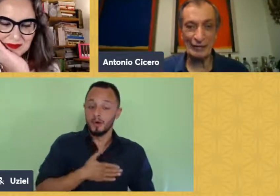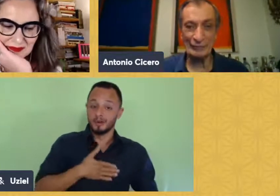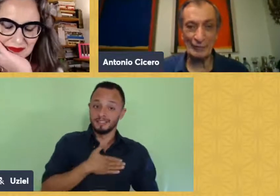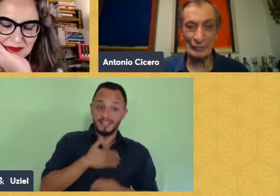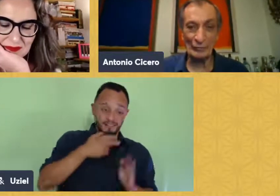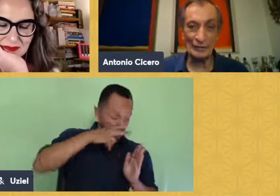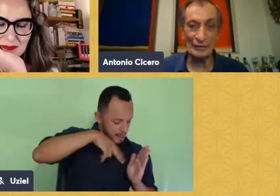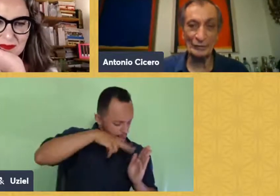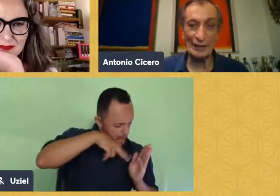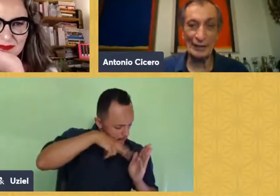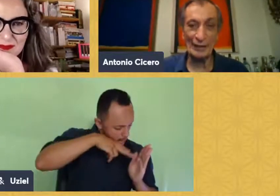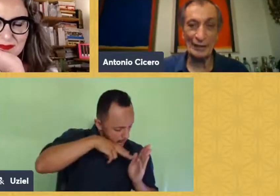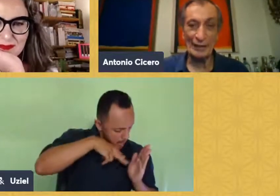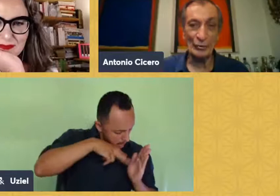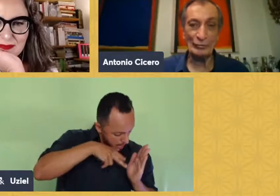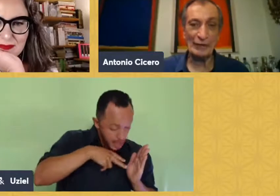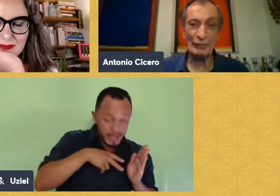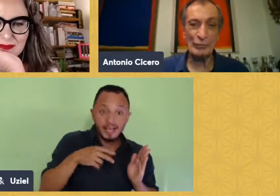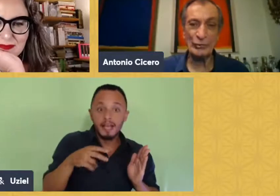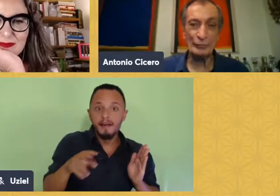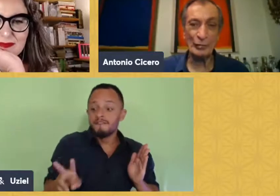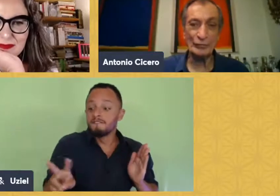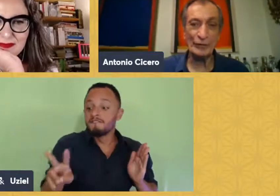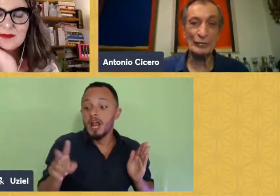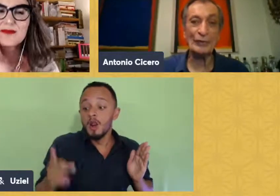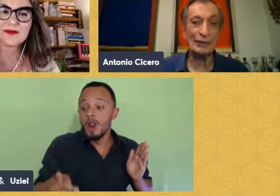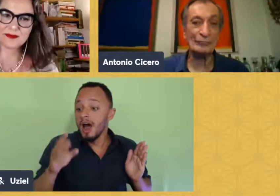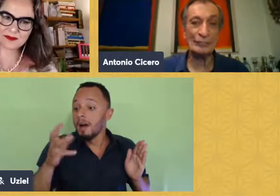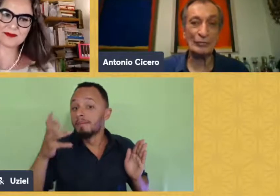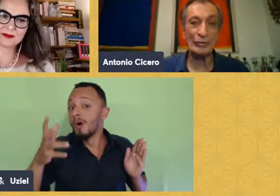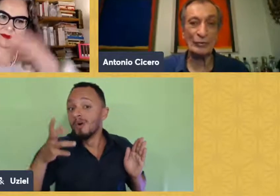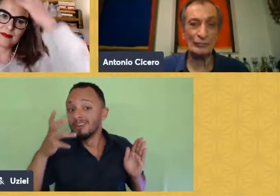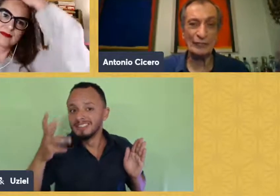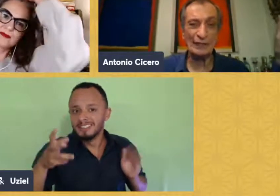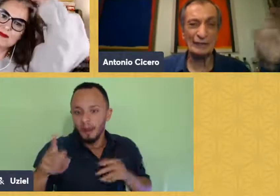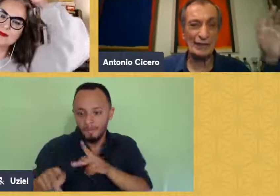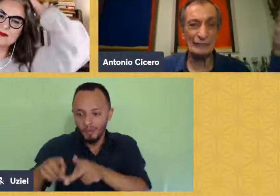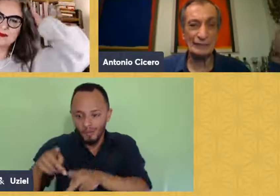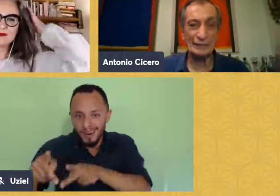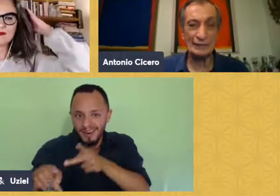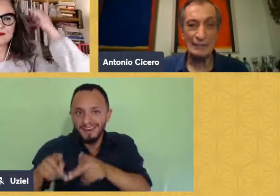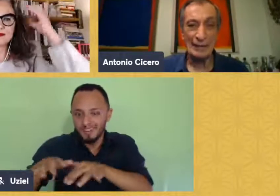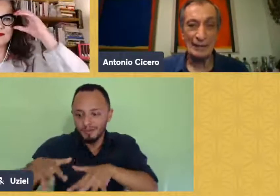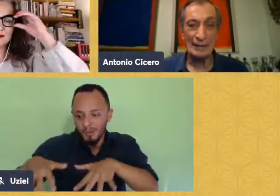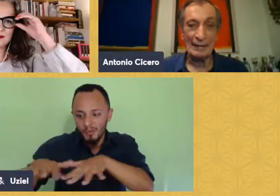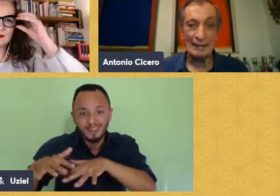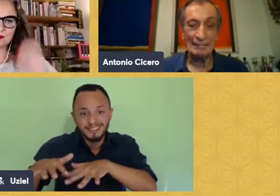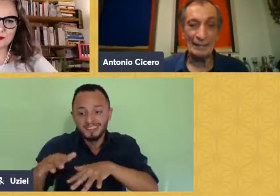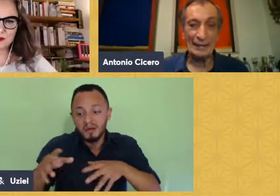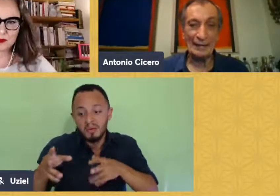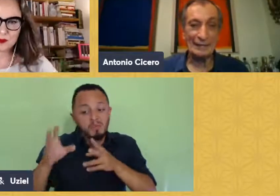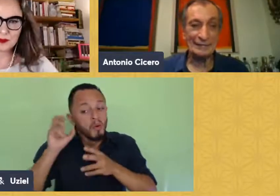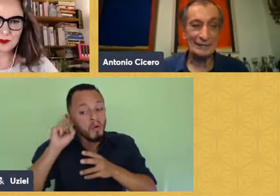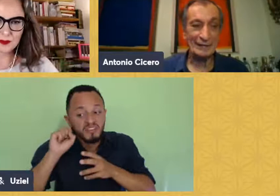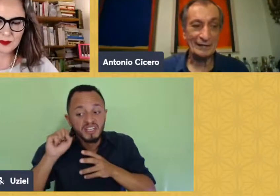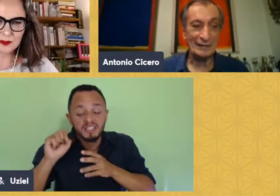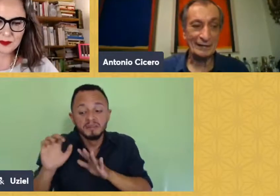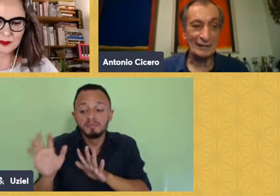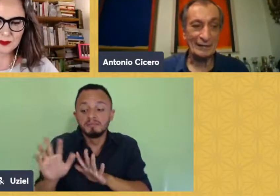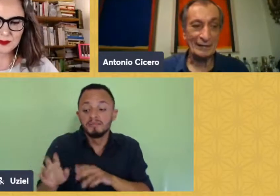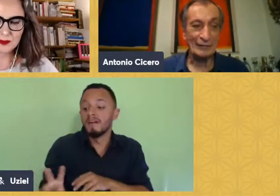não dava valor nenhum, ou dava muito pouco valor ao que eu ouvia e achava assim.